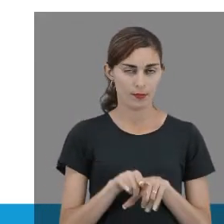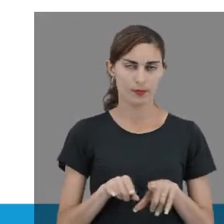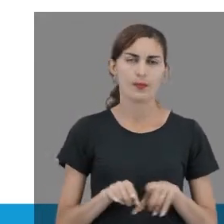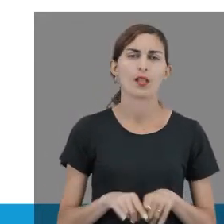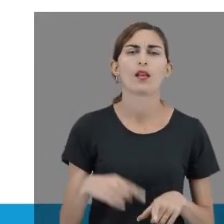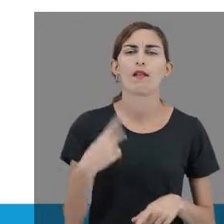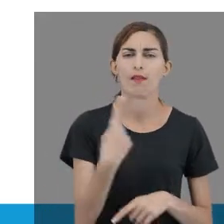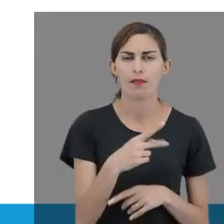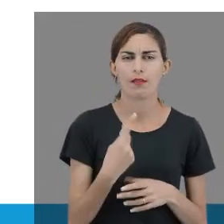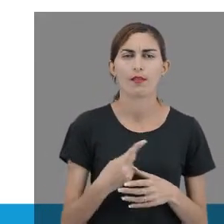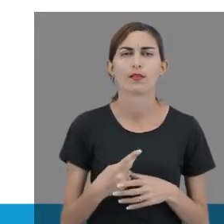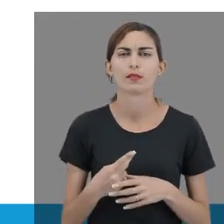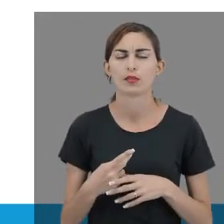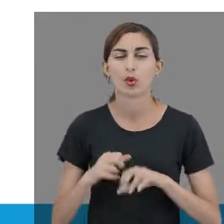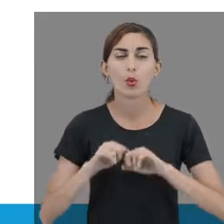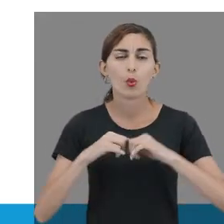normalmente,